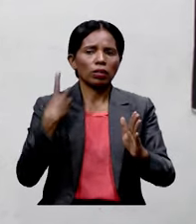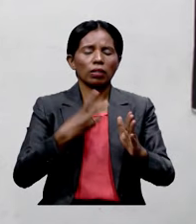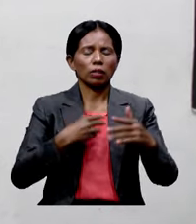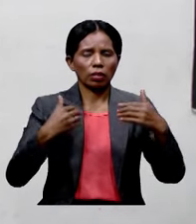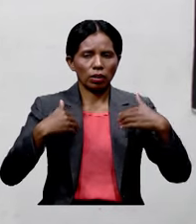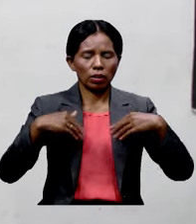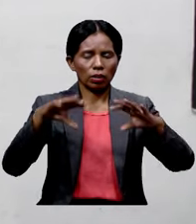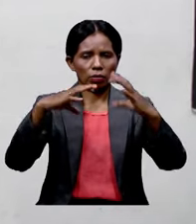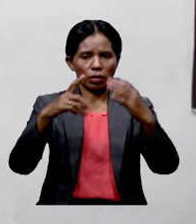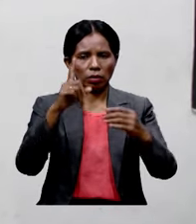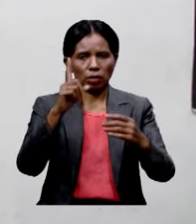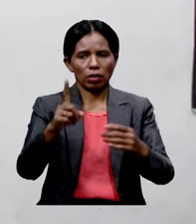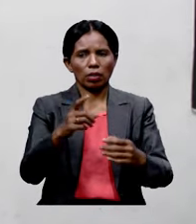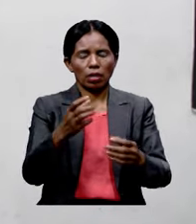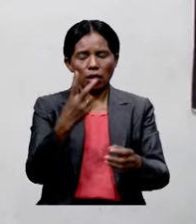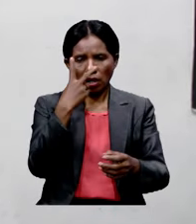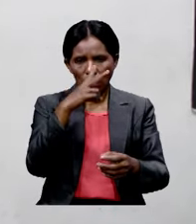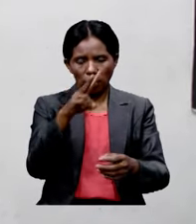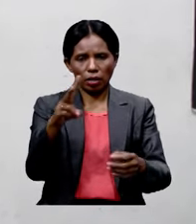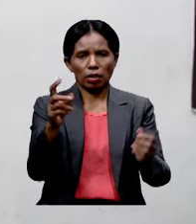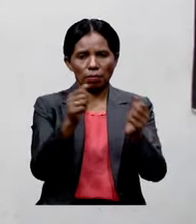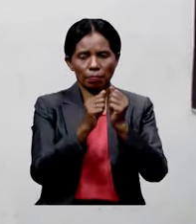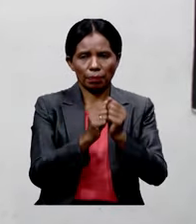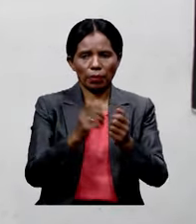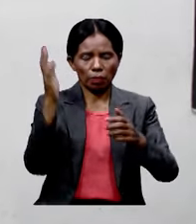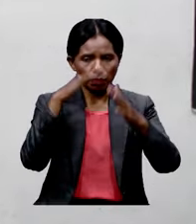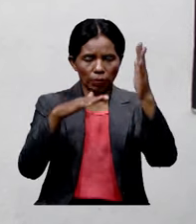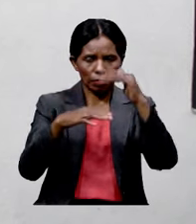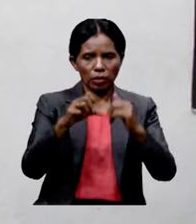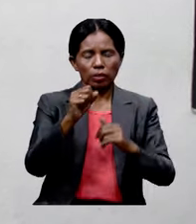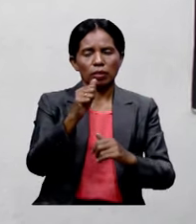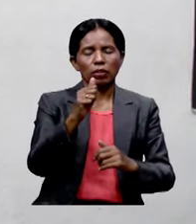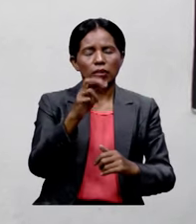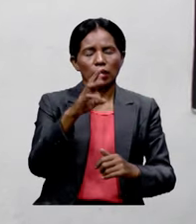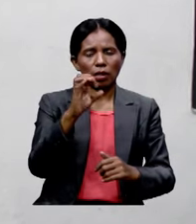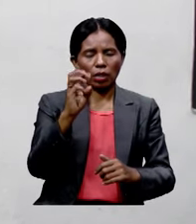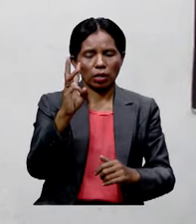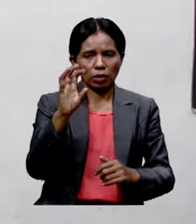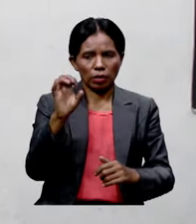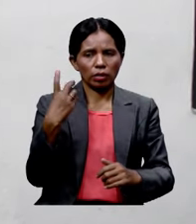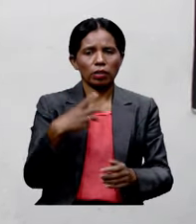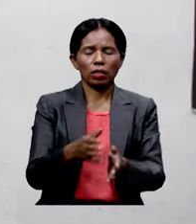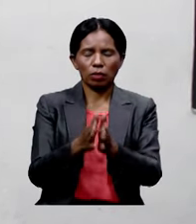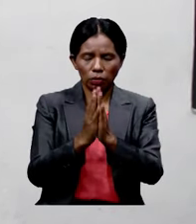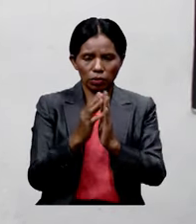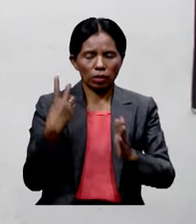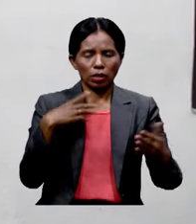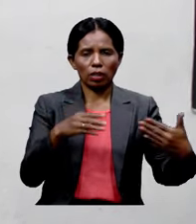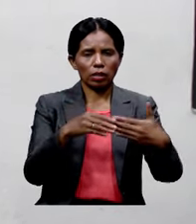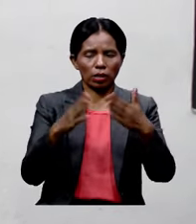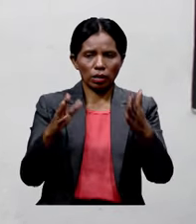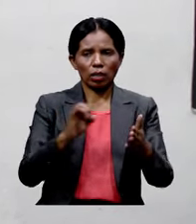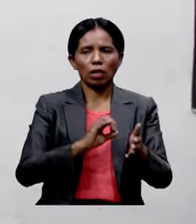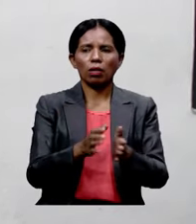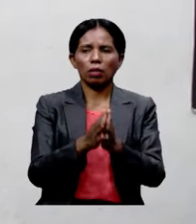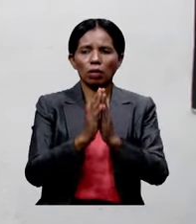comissão, ainda nebe, acompanha a problema Saharaui Niang. E se rahusu para esta forma fila fali, nebe hau hanu hau husu